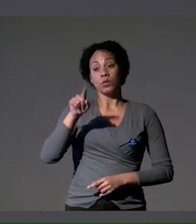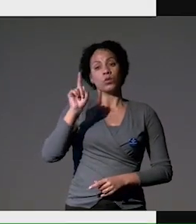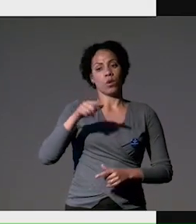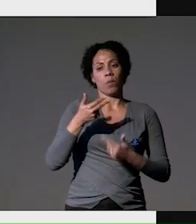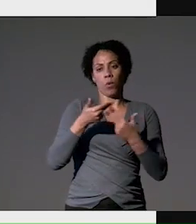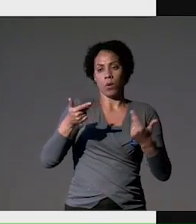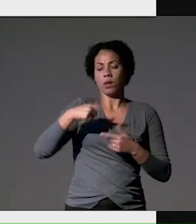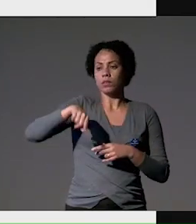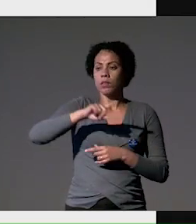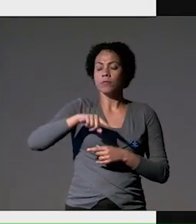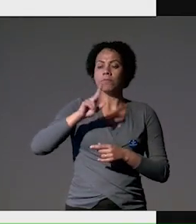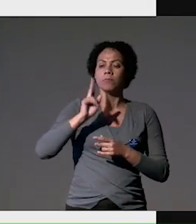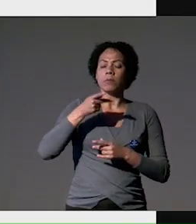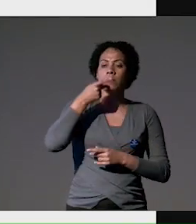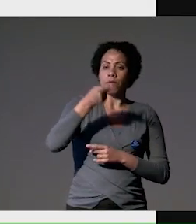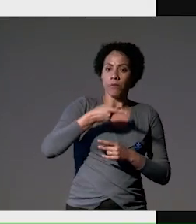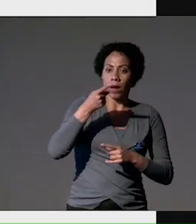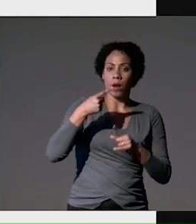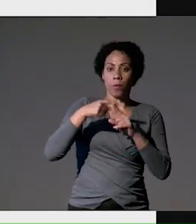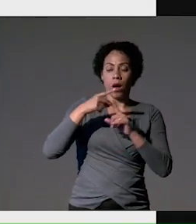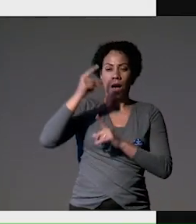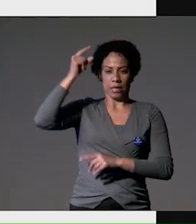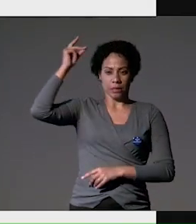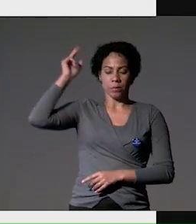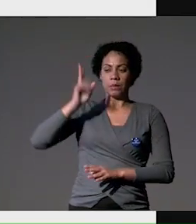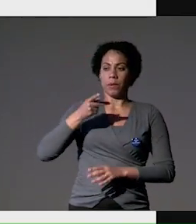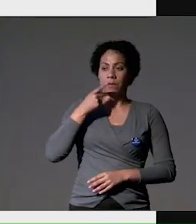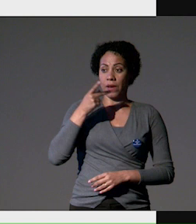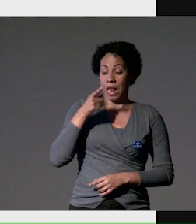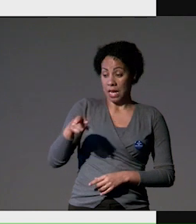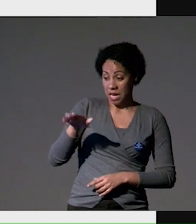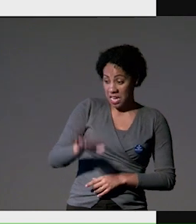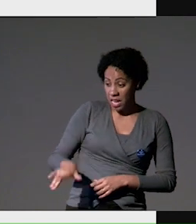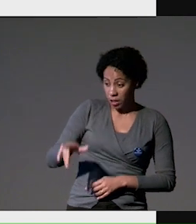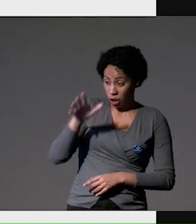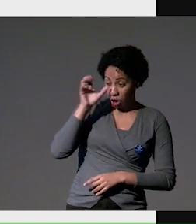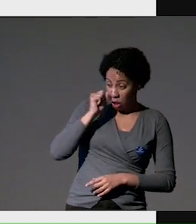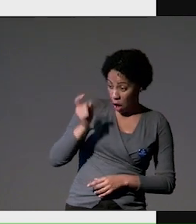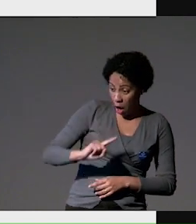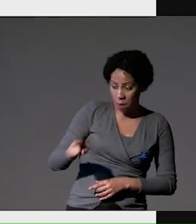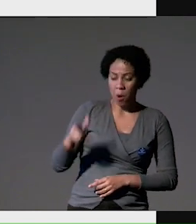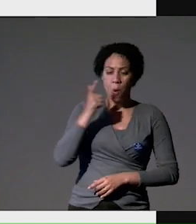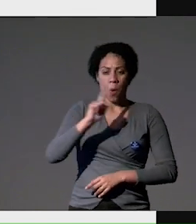porque era uma coisa comum dos antigos falarem que criança que não dormia não crescia, e aí